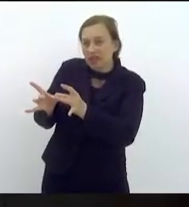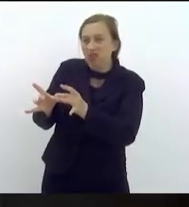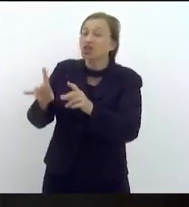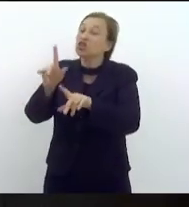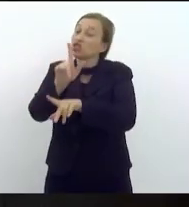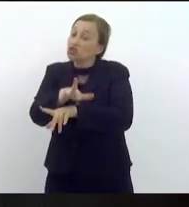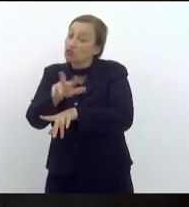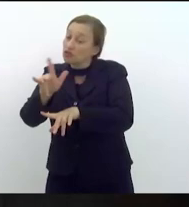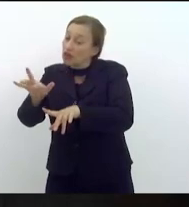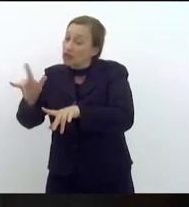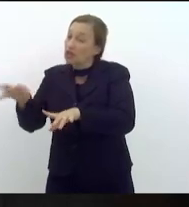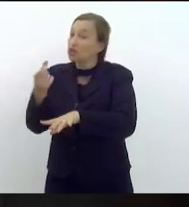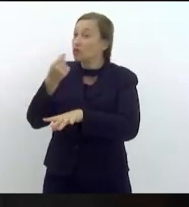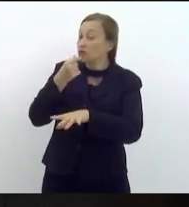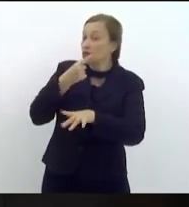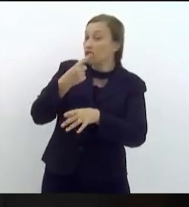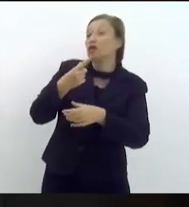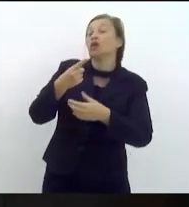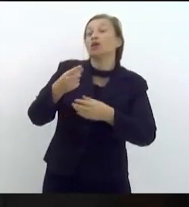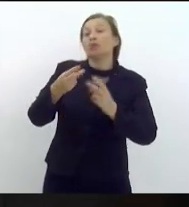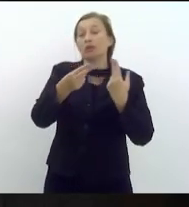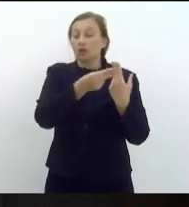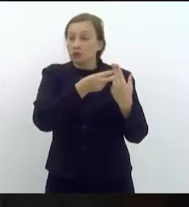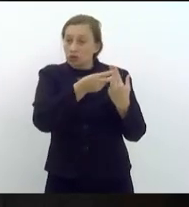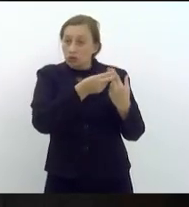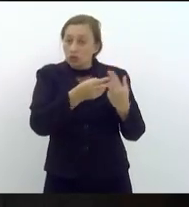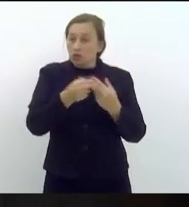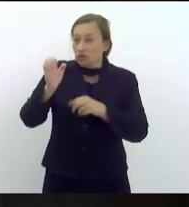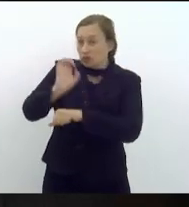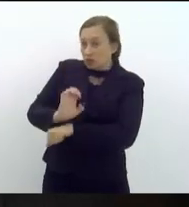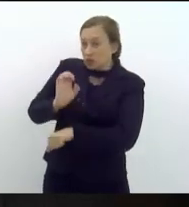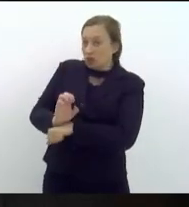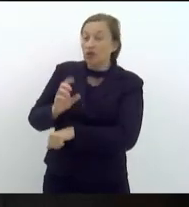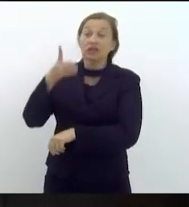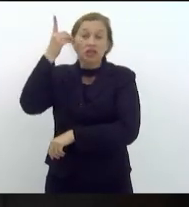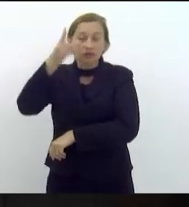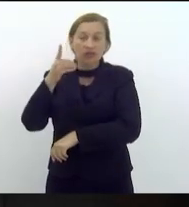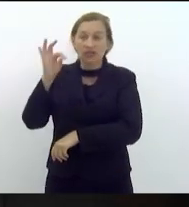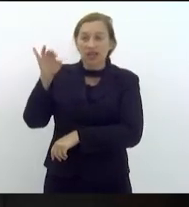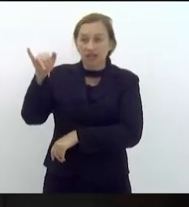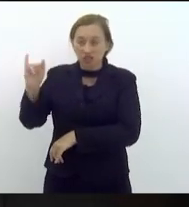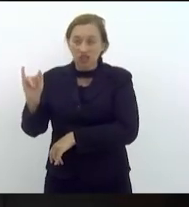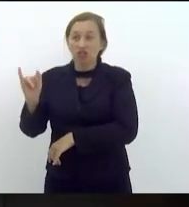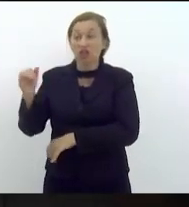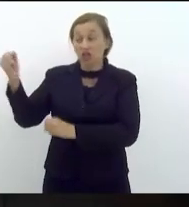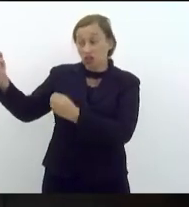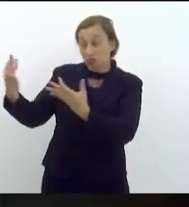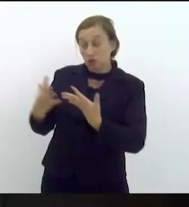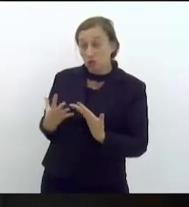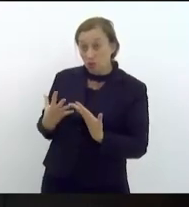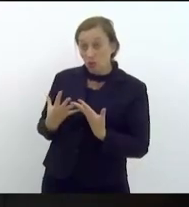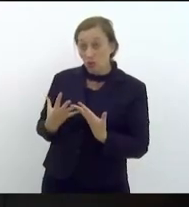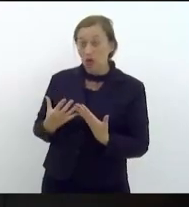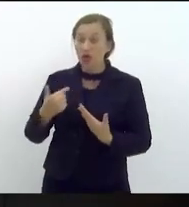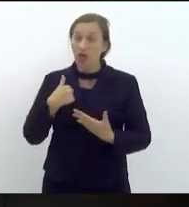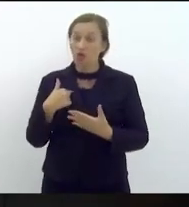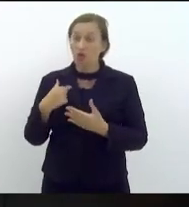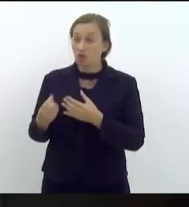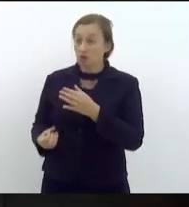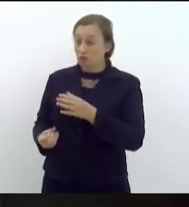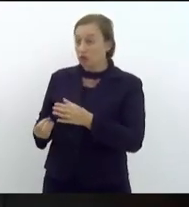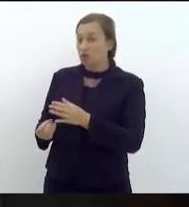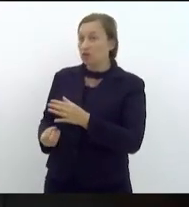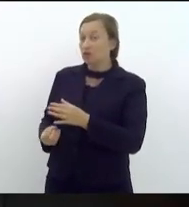remédio pelo suas Estadual nos termos que o deputado tanto explicou aqui muito claramente né eu fazer em casa no dia seguinte